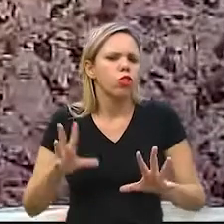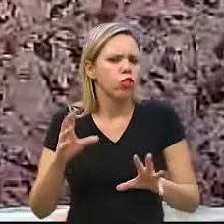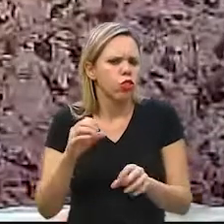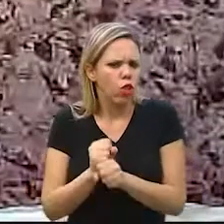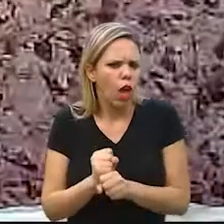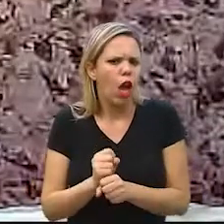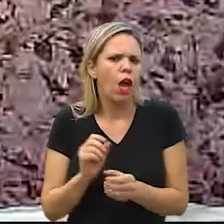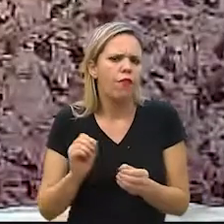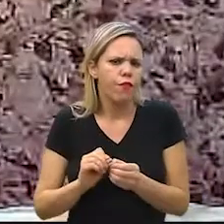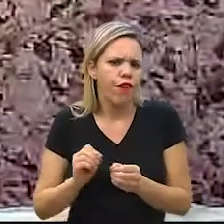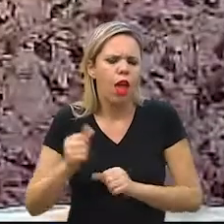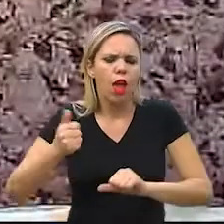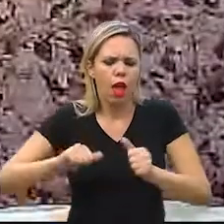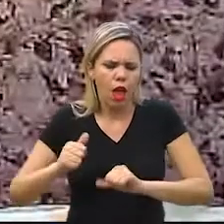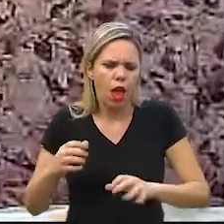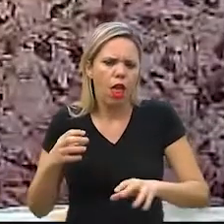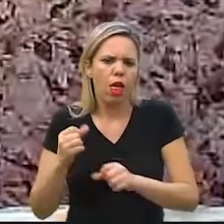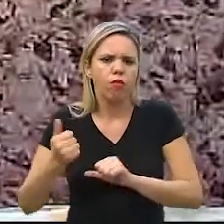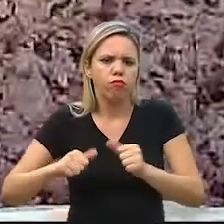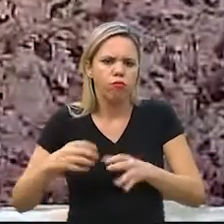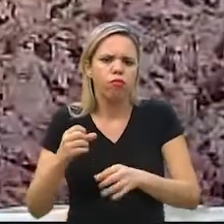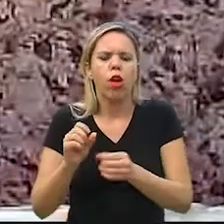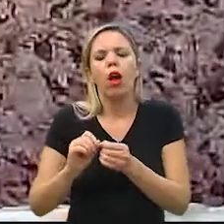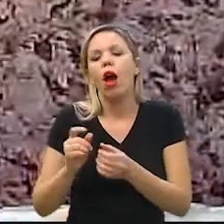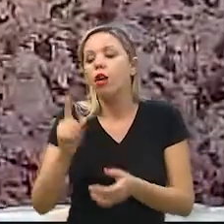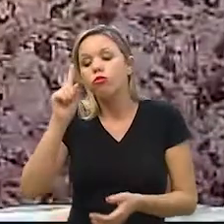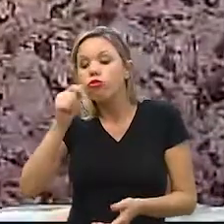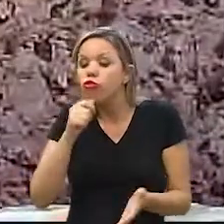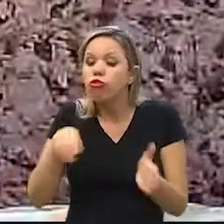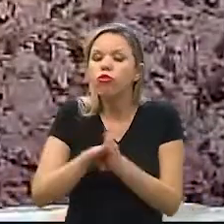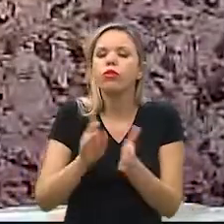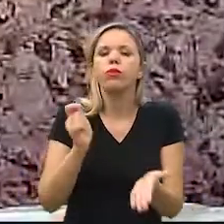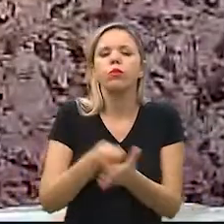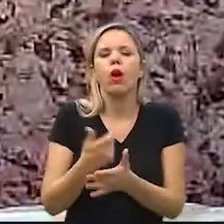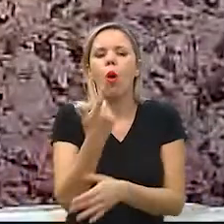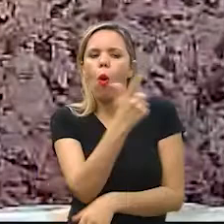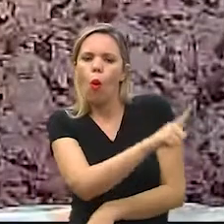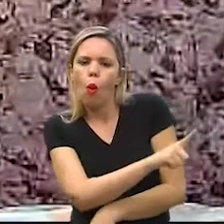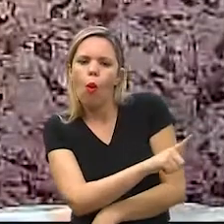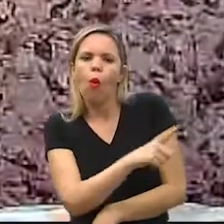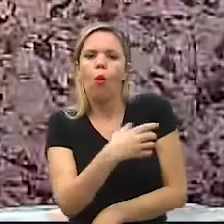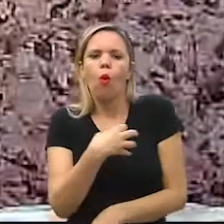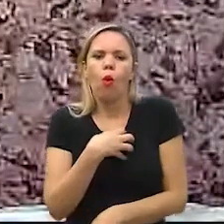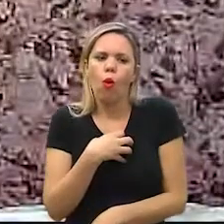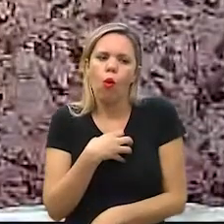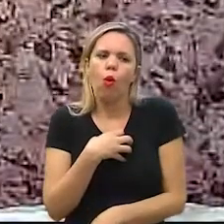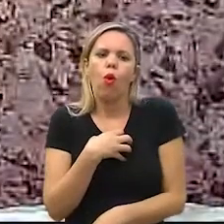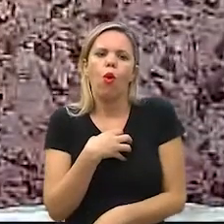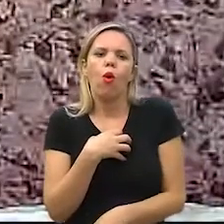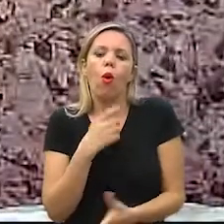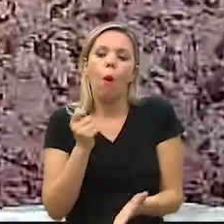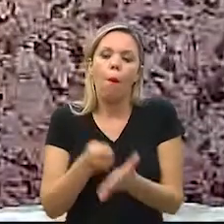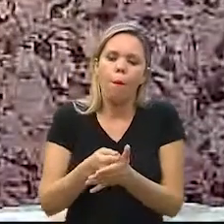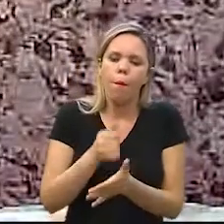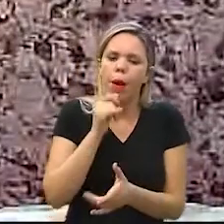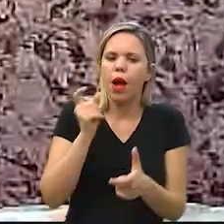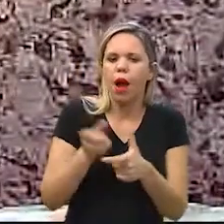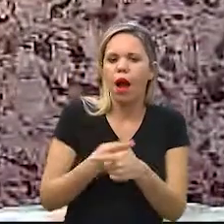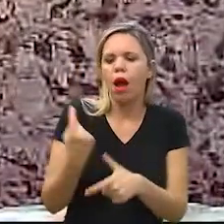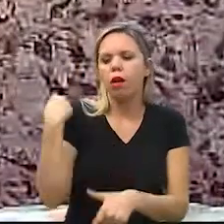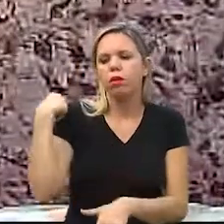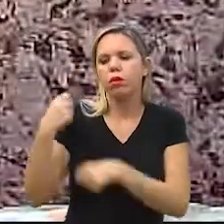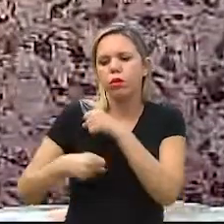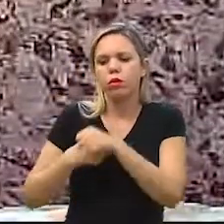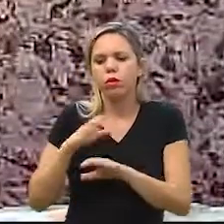falta pagar, porque não chegou o dia de pagar ainda. Agora, tem outros tipos de restos a pagar